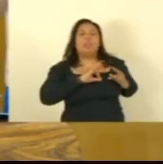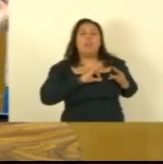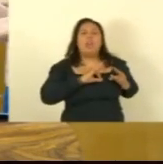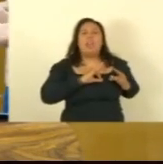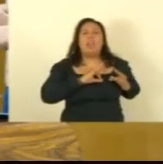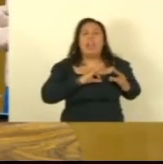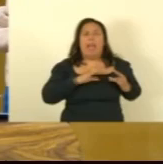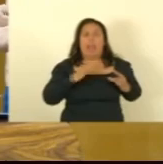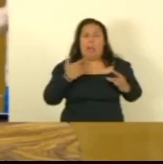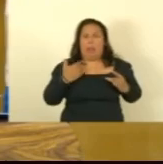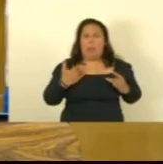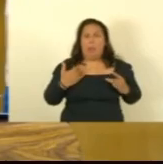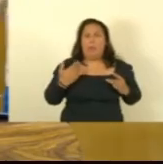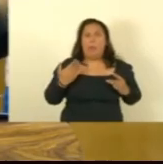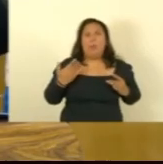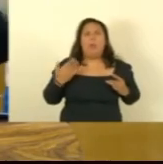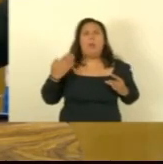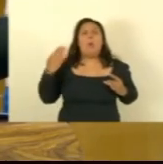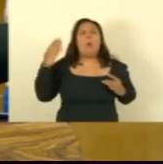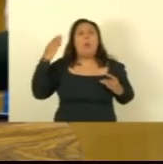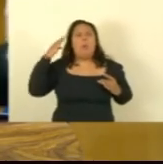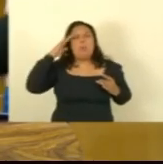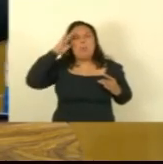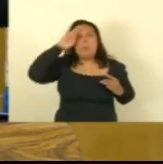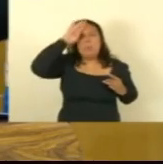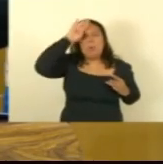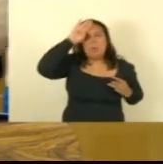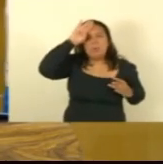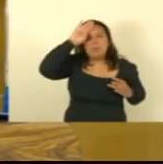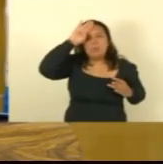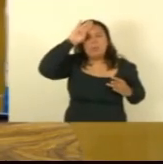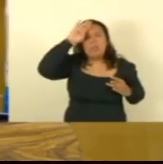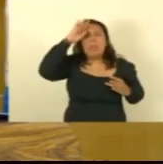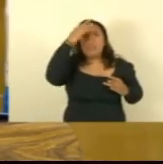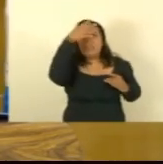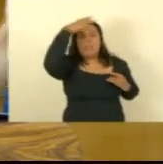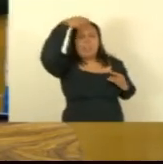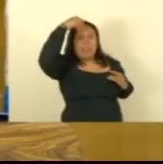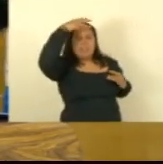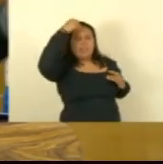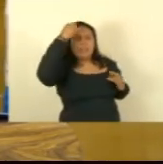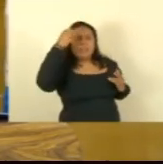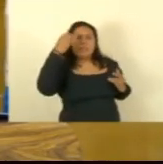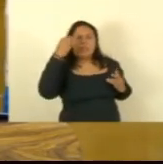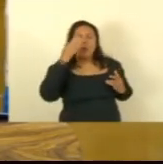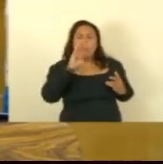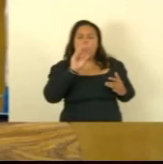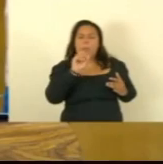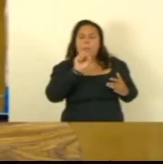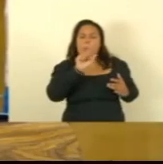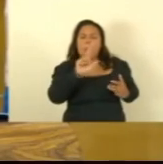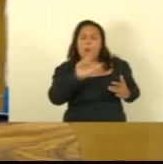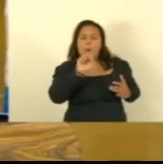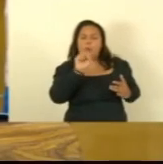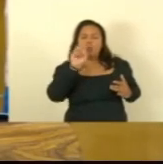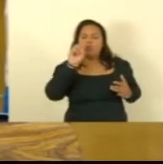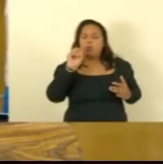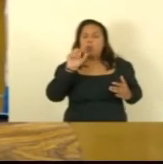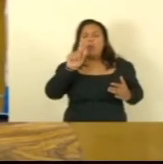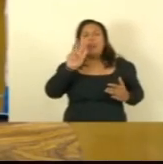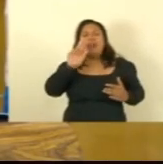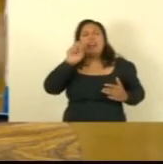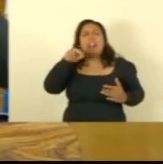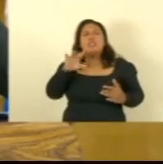Bolso Grande, porque eu sou Bolsonaro e Casa Grande. Como? Como que dá para dizer que votou em Bolsonaro e votou